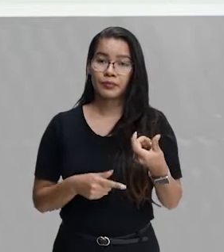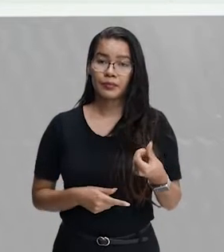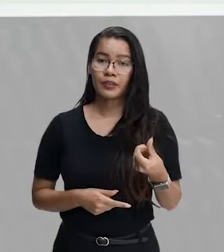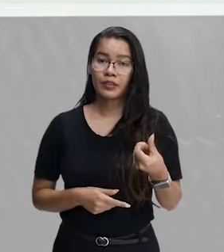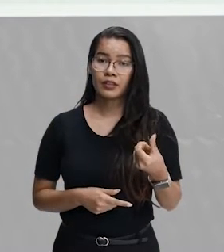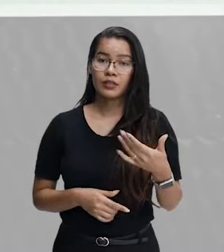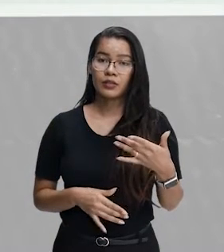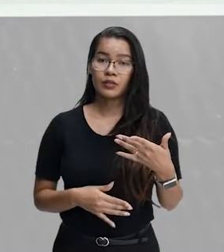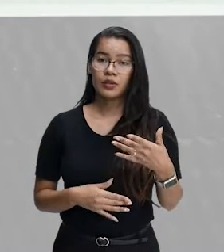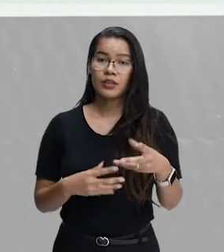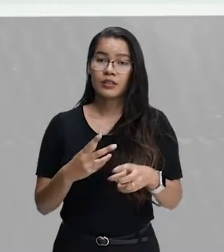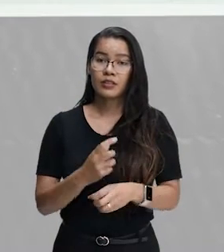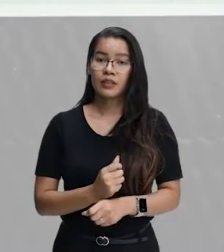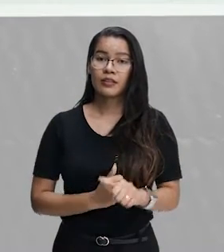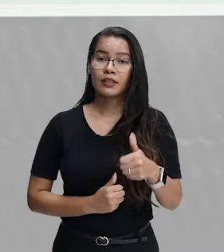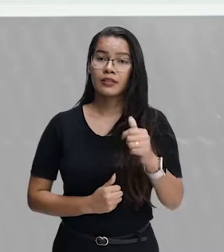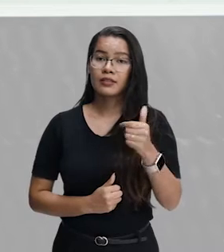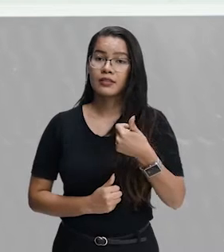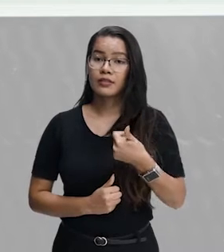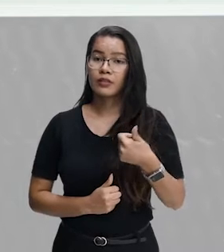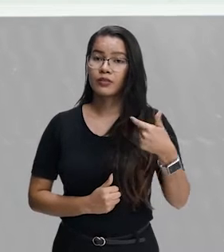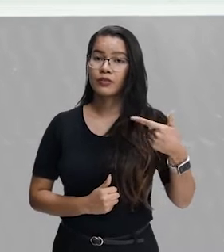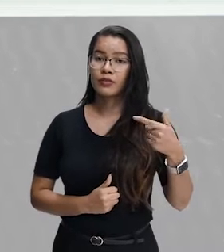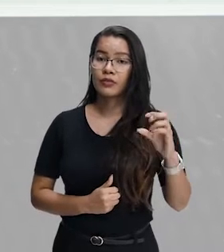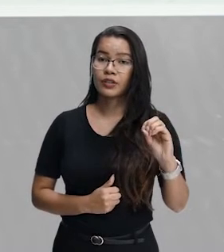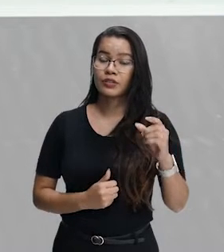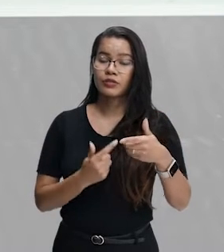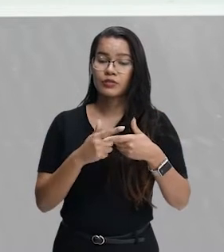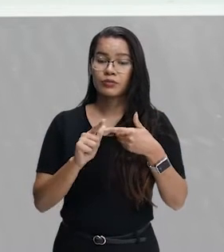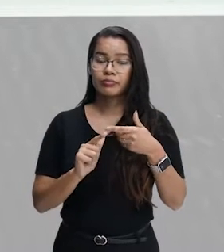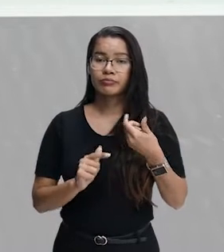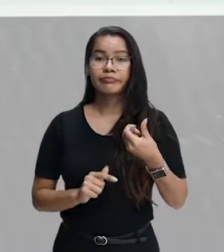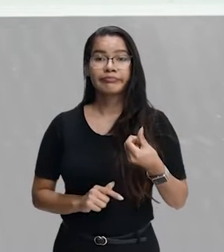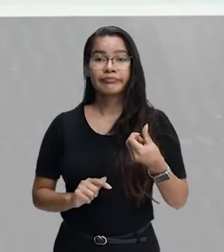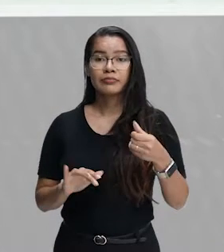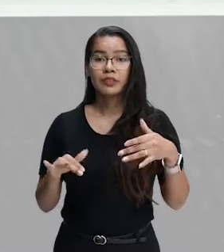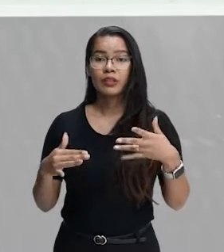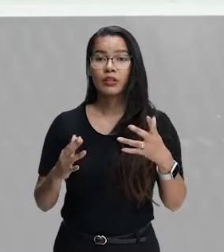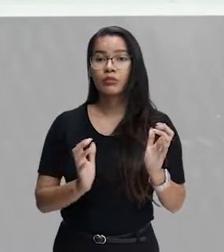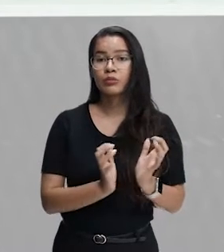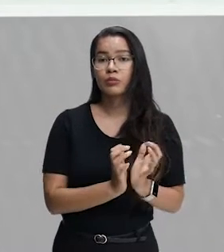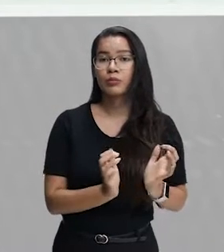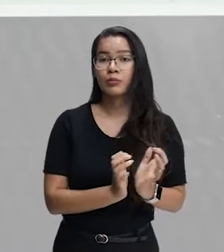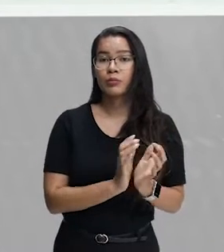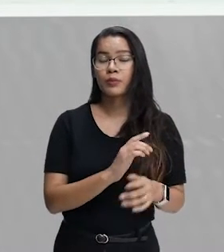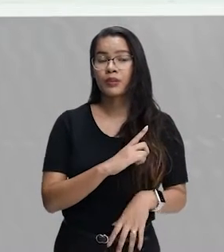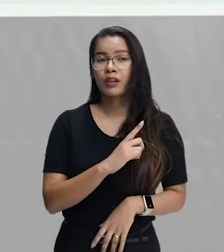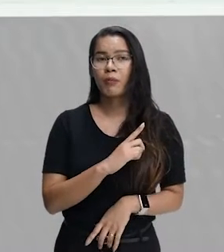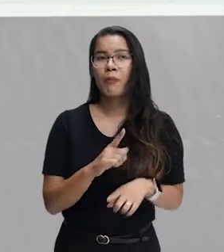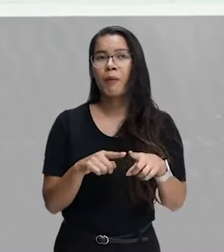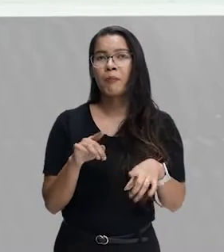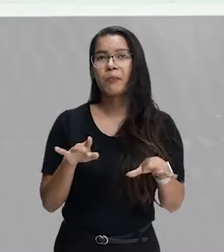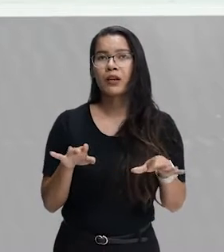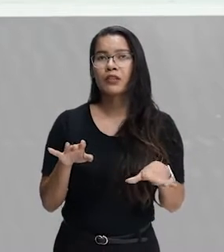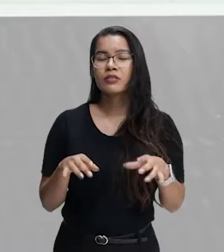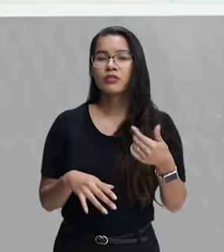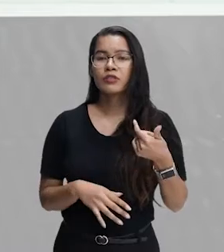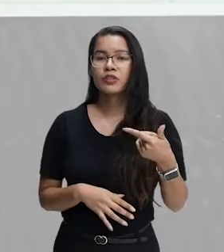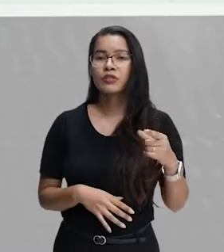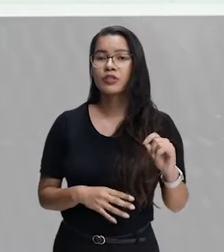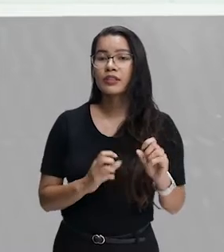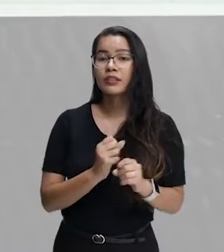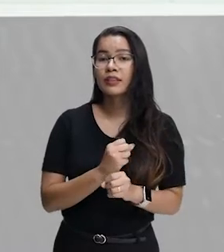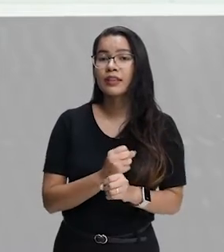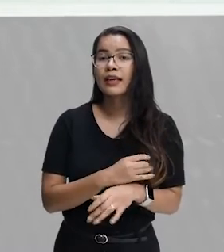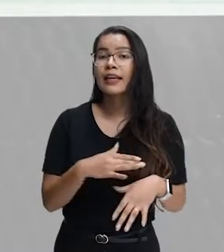ter 120 dividido por 6. Então, nesse grupo aqui, tem uma média de 20 anos. Então,